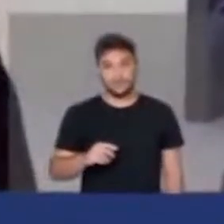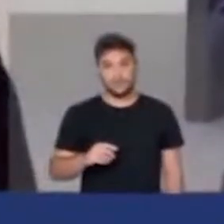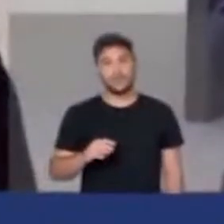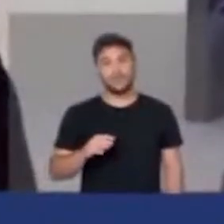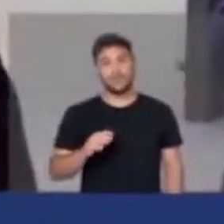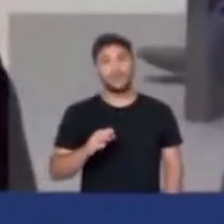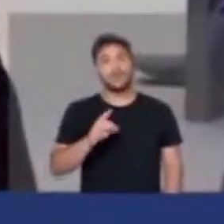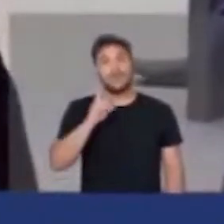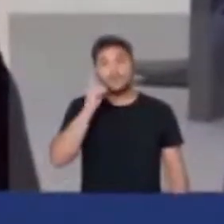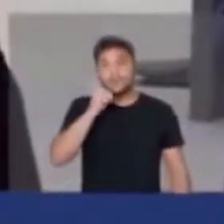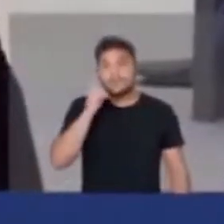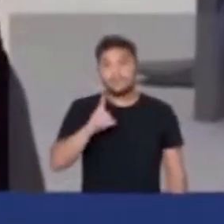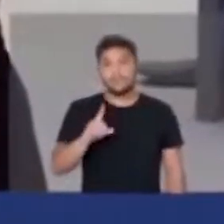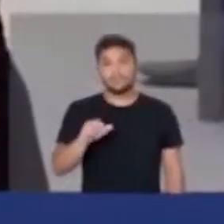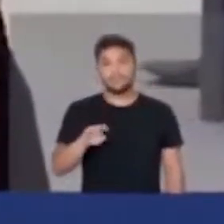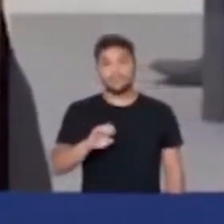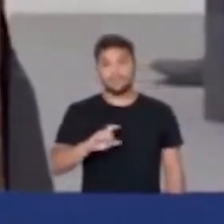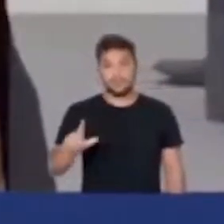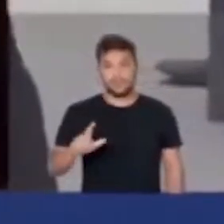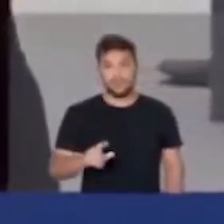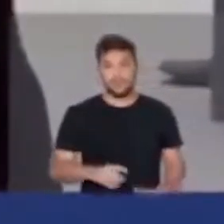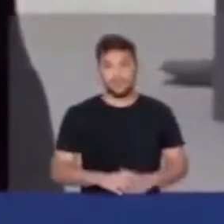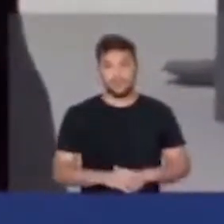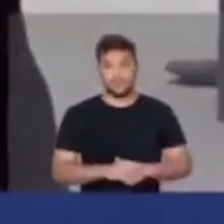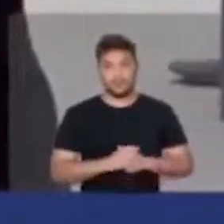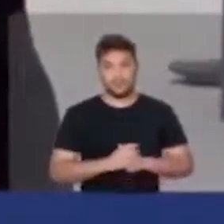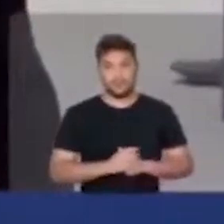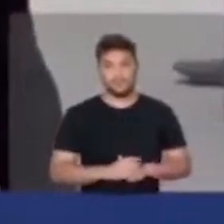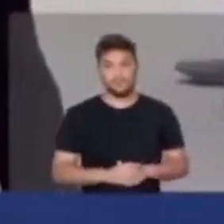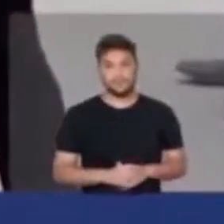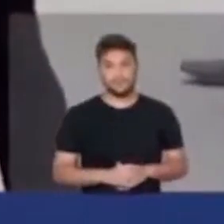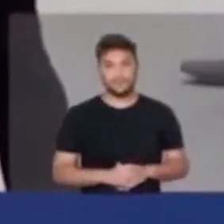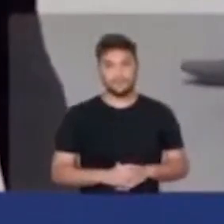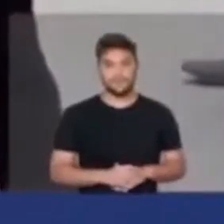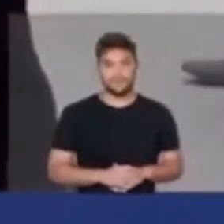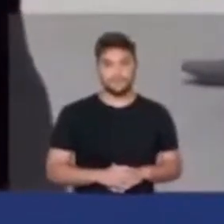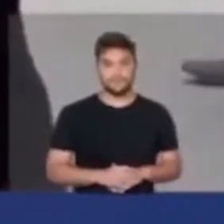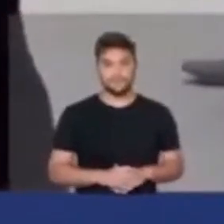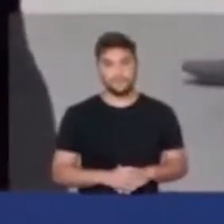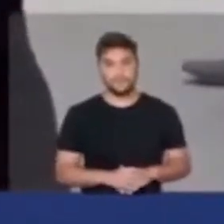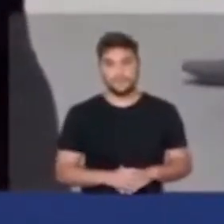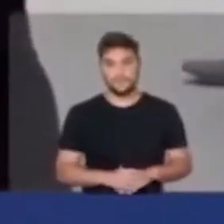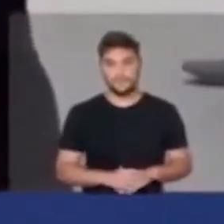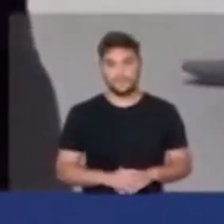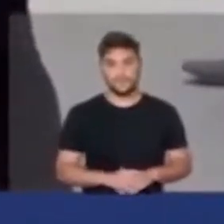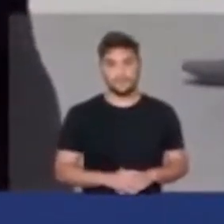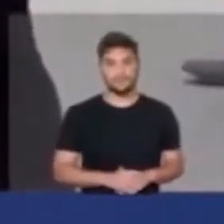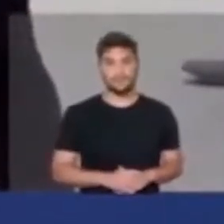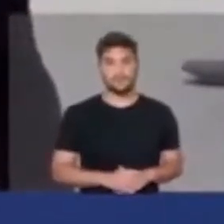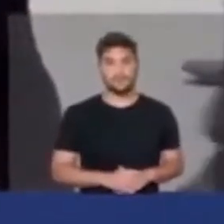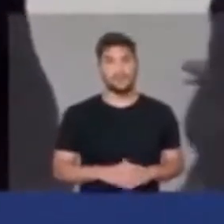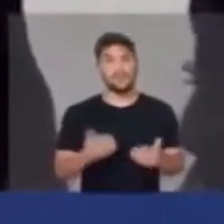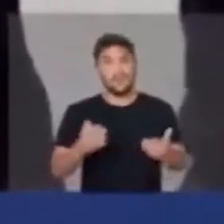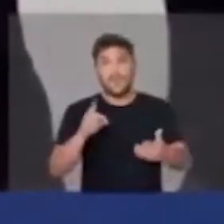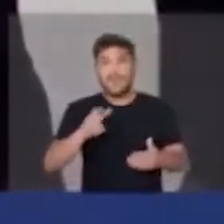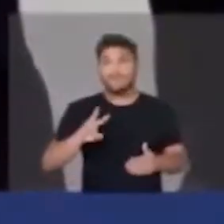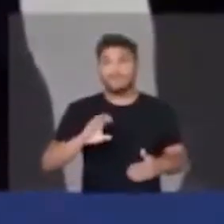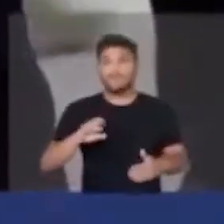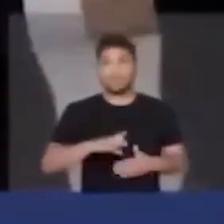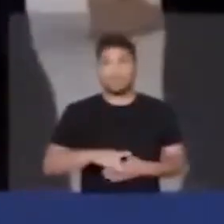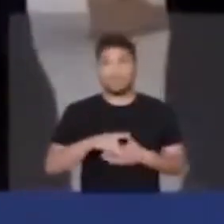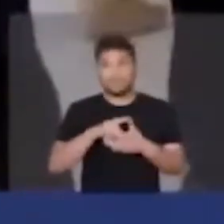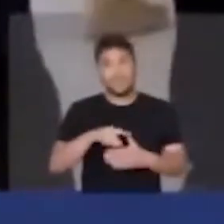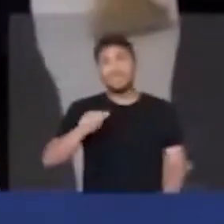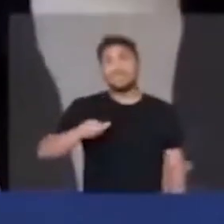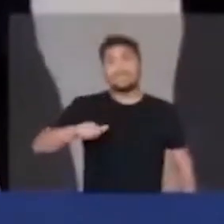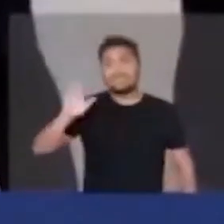está inscrito na mesa, orienta, já foi enviado à mesa a utilização do tempo de líder do PSOL pelo deputado Glauber Braga, que é vice-líder. Quem define